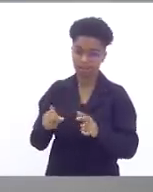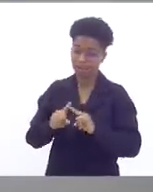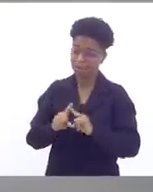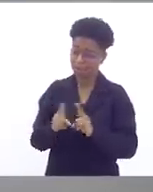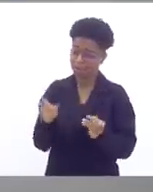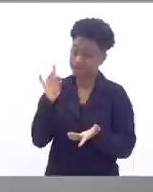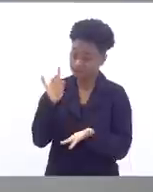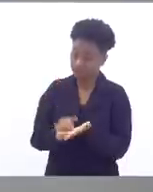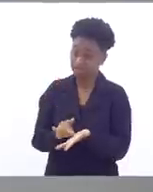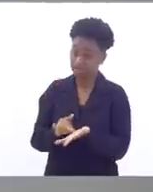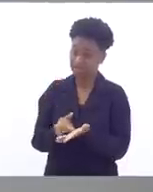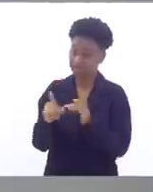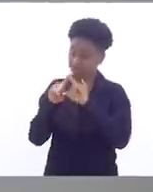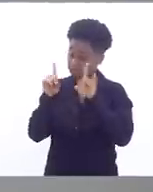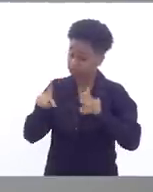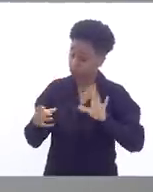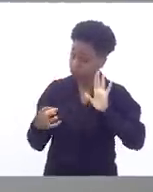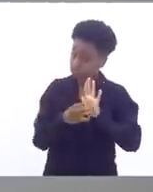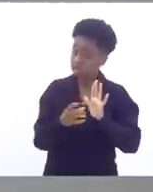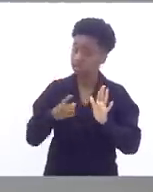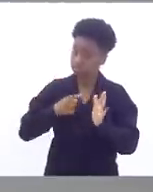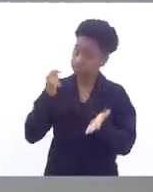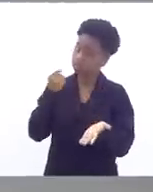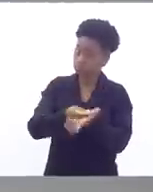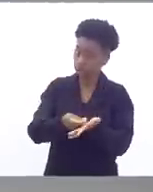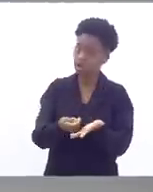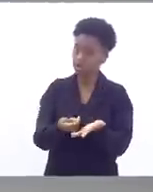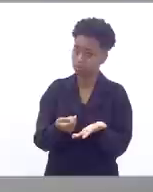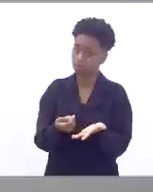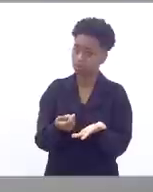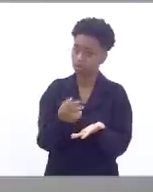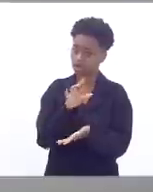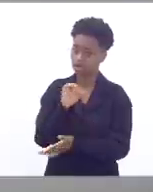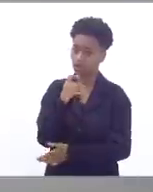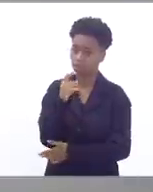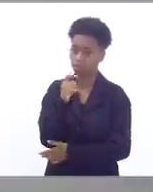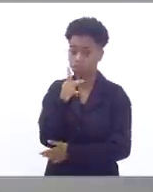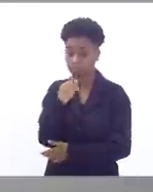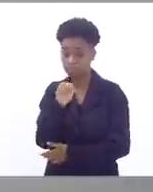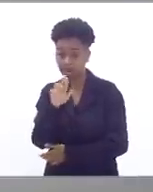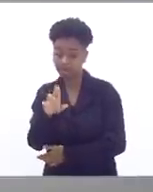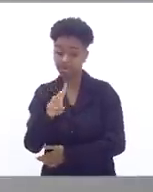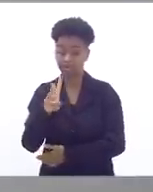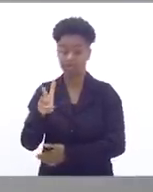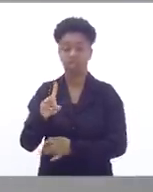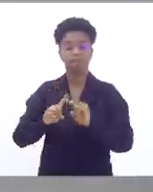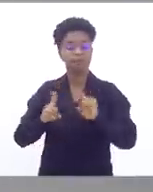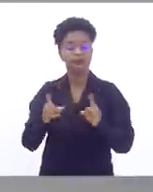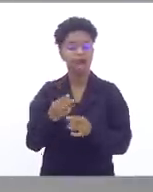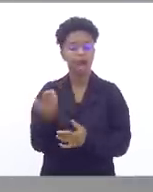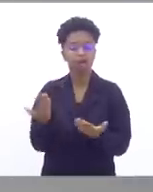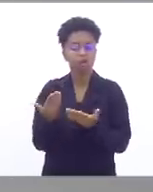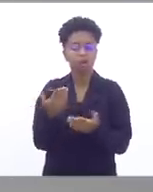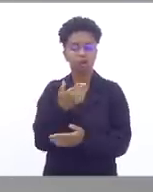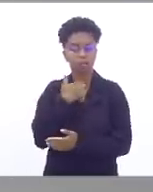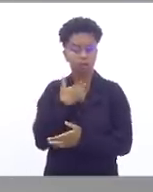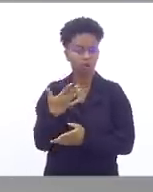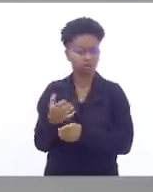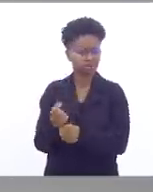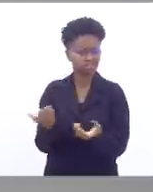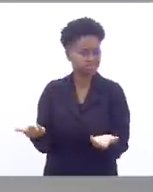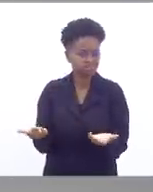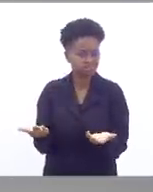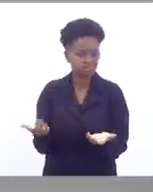fato é que os servidores descontaram pagam o rio previdência e agora não podem computar eu queria pedir